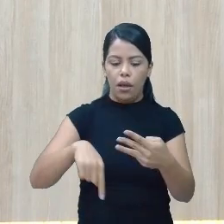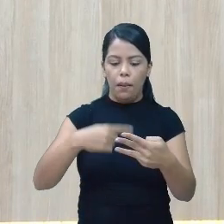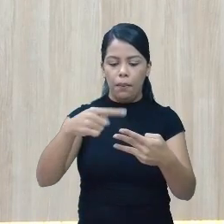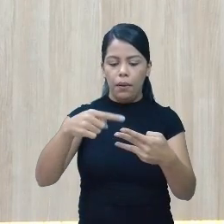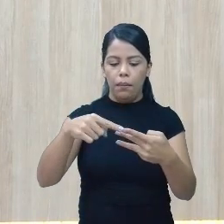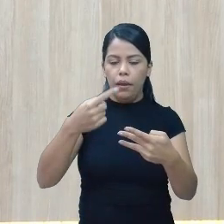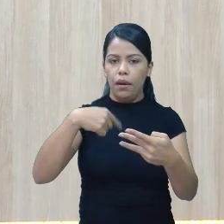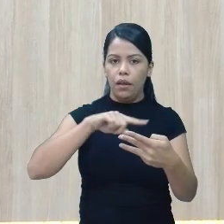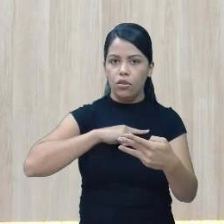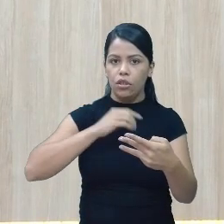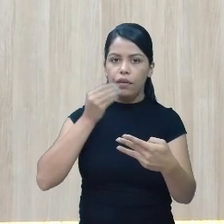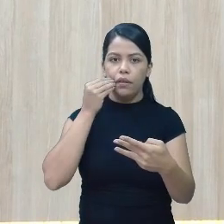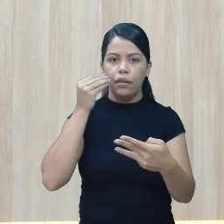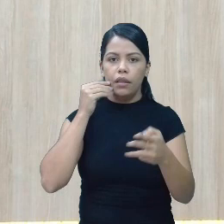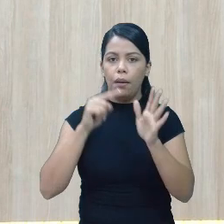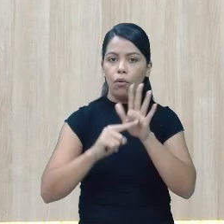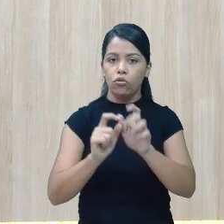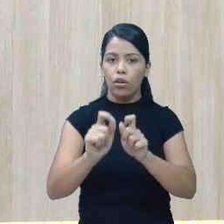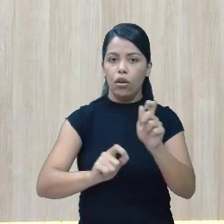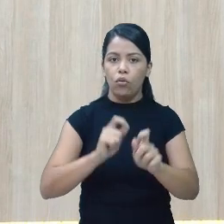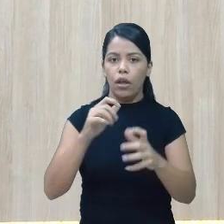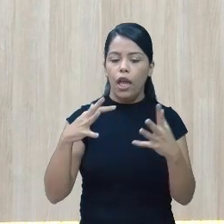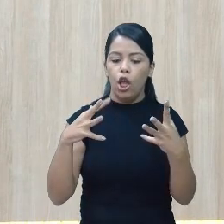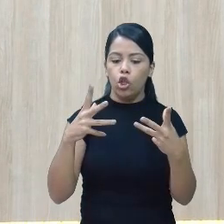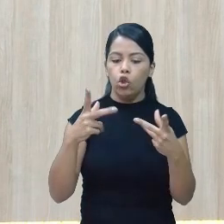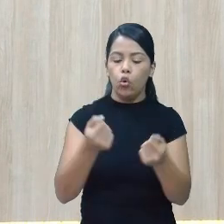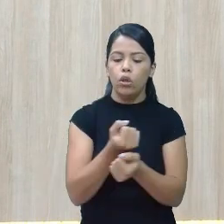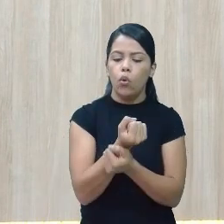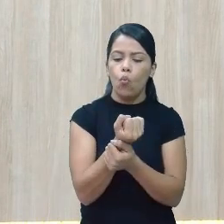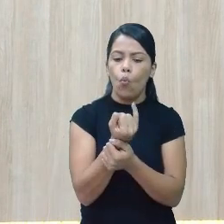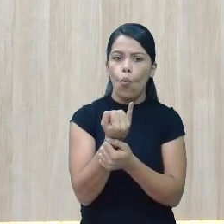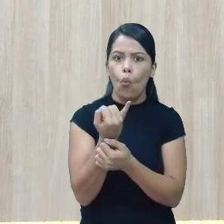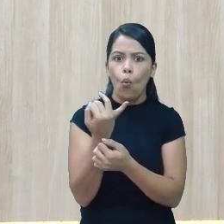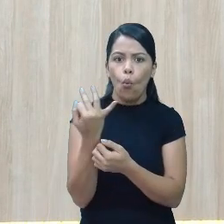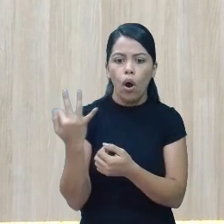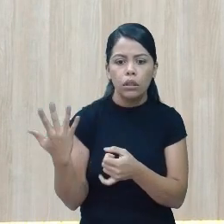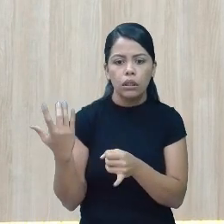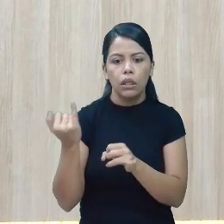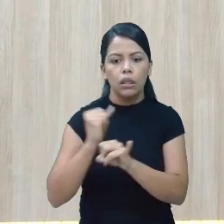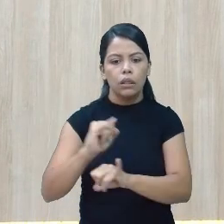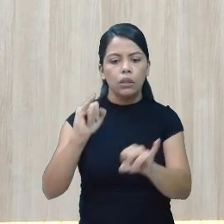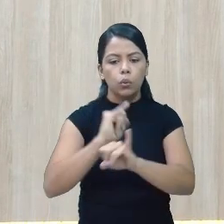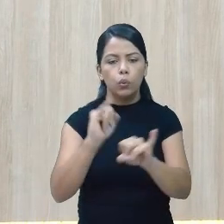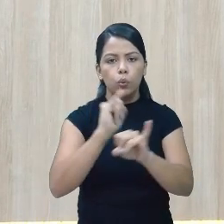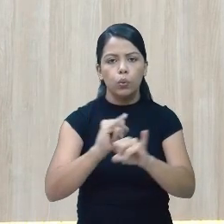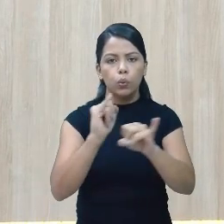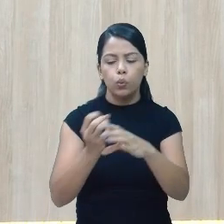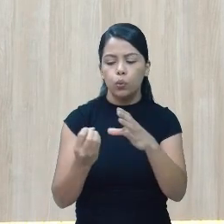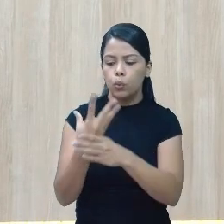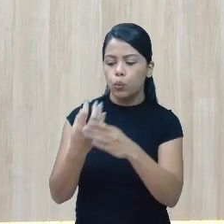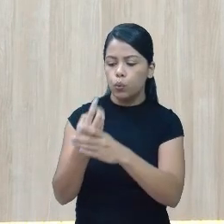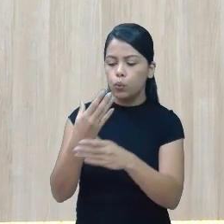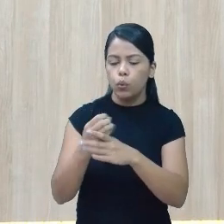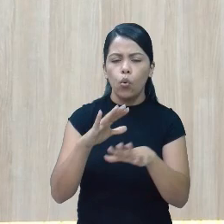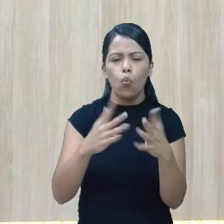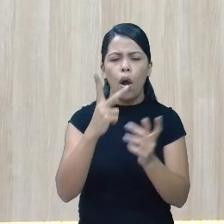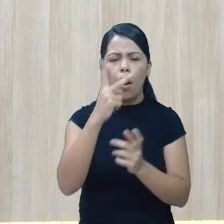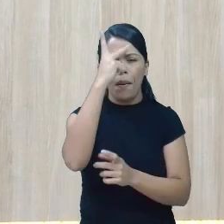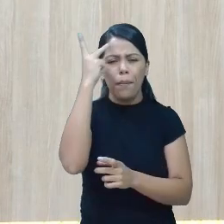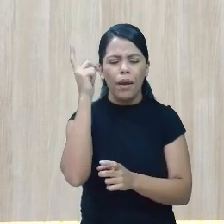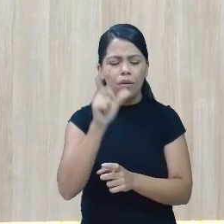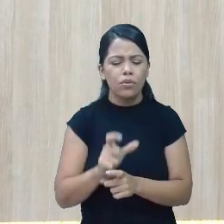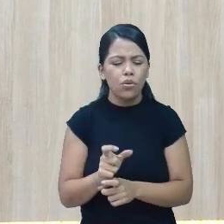a gente vai tentar trazer para vocês o seguinte, toda essa quantidade de informações que são geradas, quem é que analisa, quem é